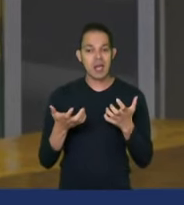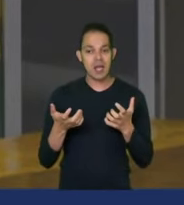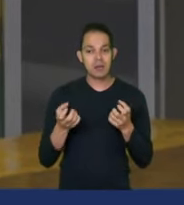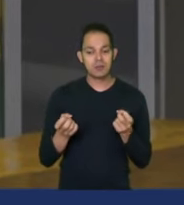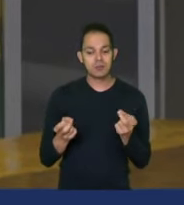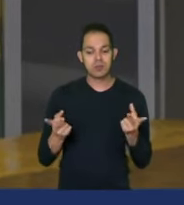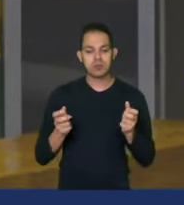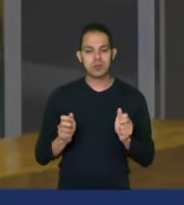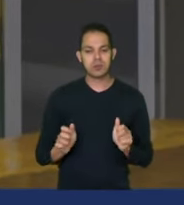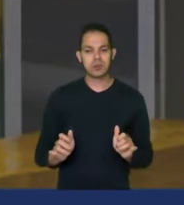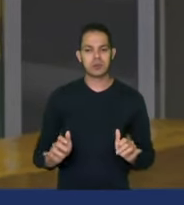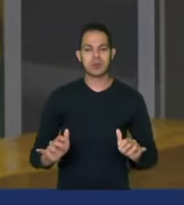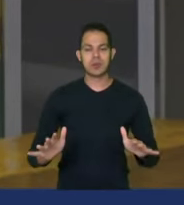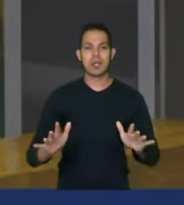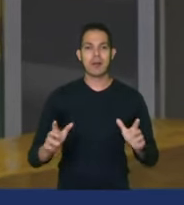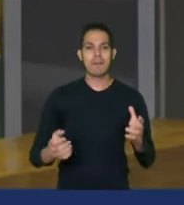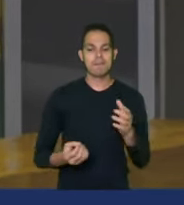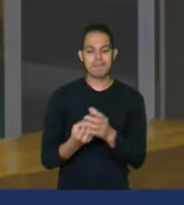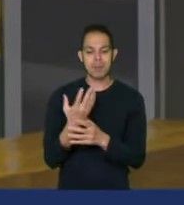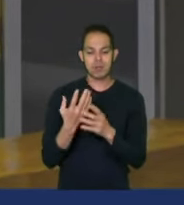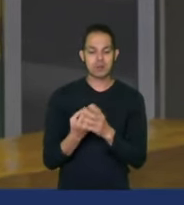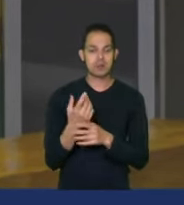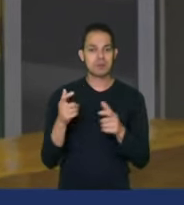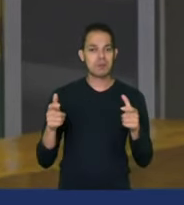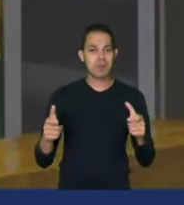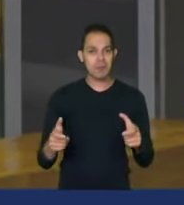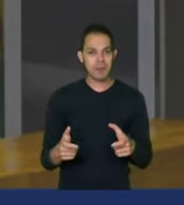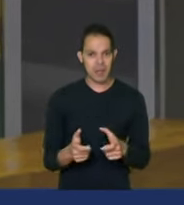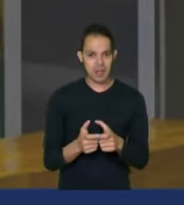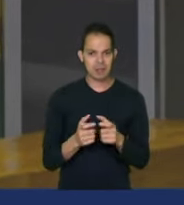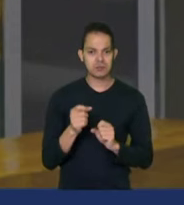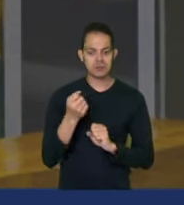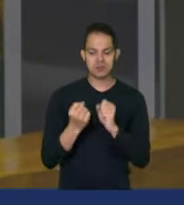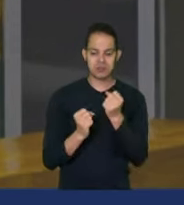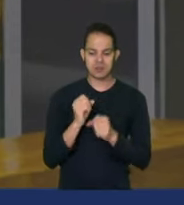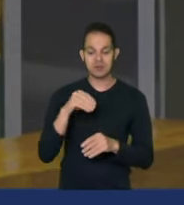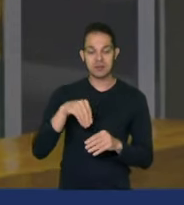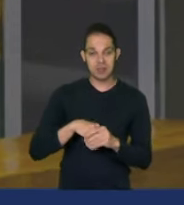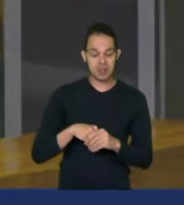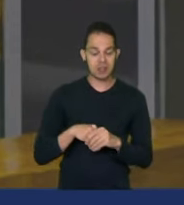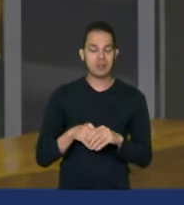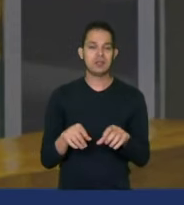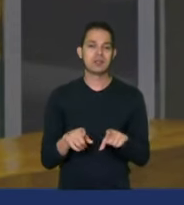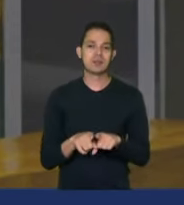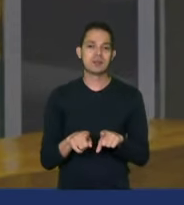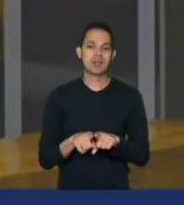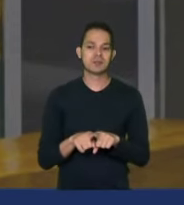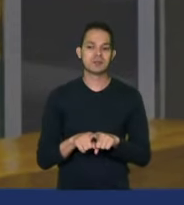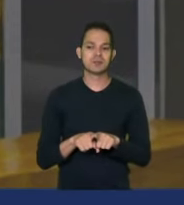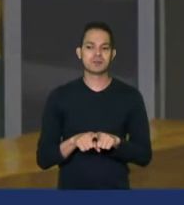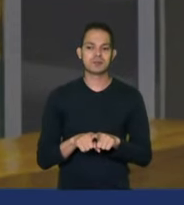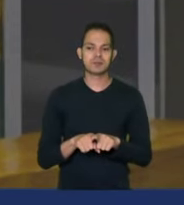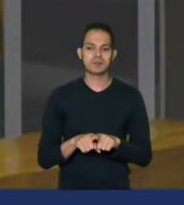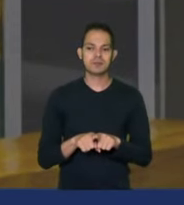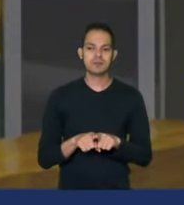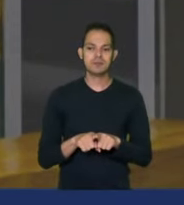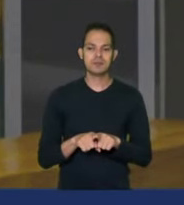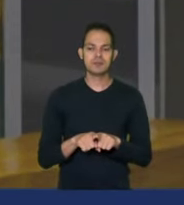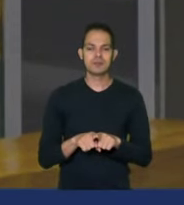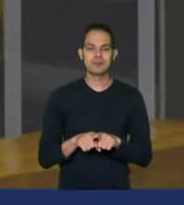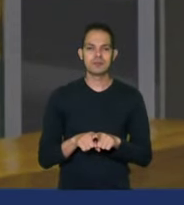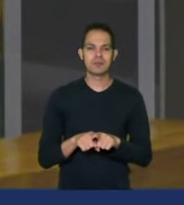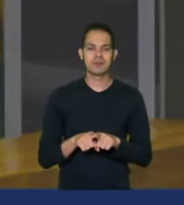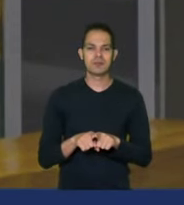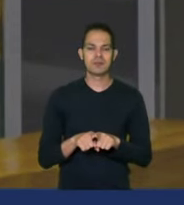produz, tem produzido menos nas refinarias e tem coberto, ela e outros importadores têm